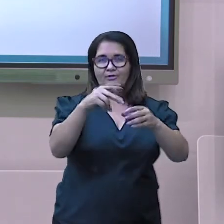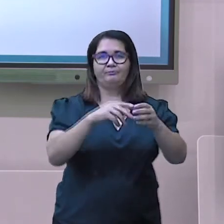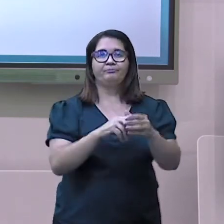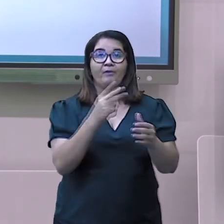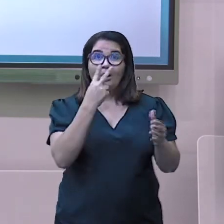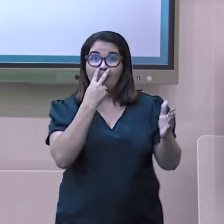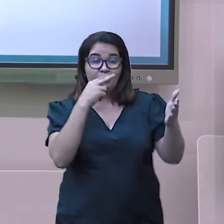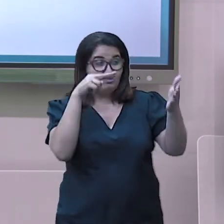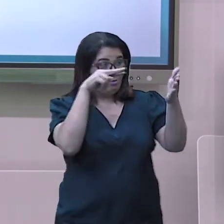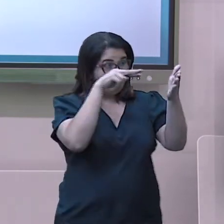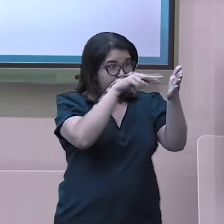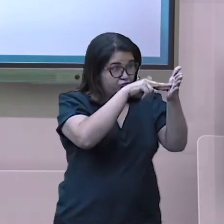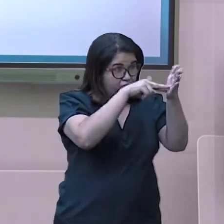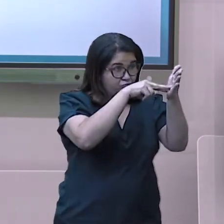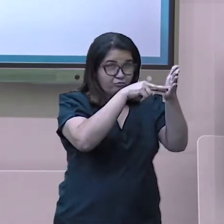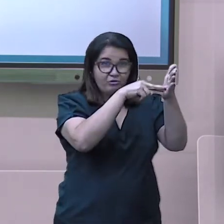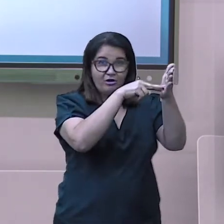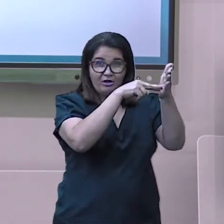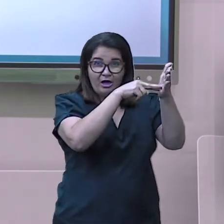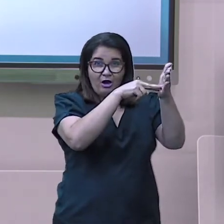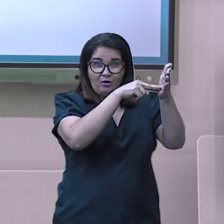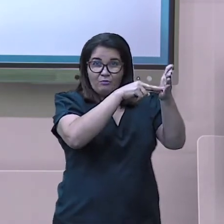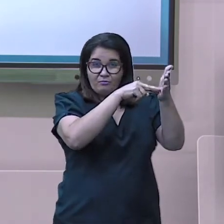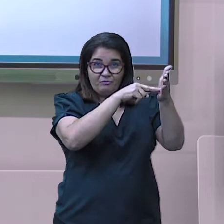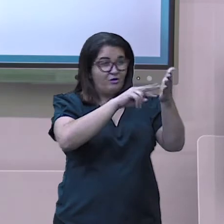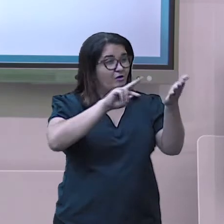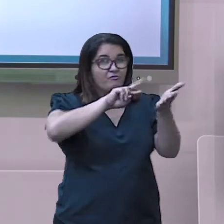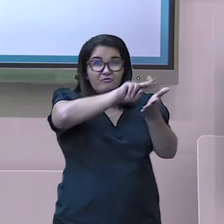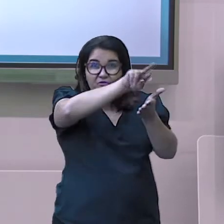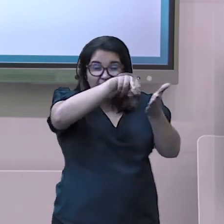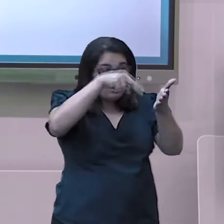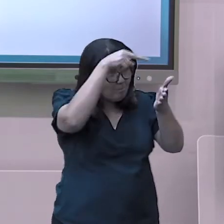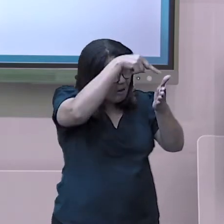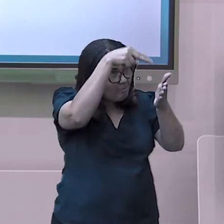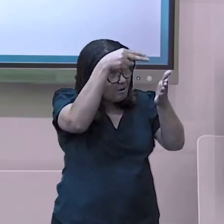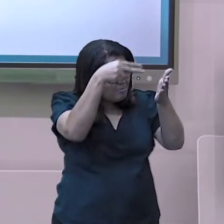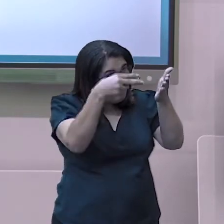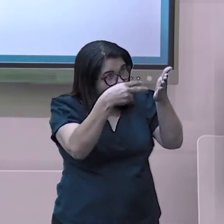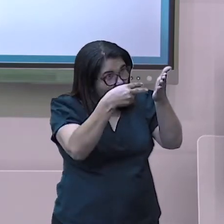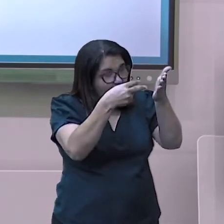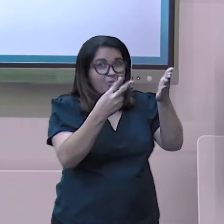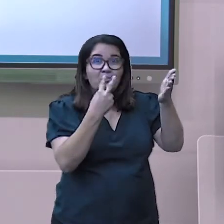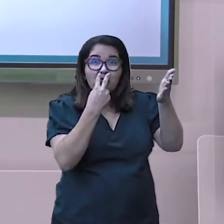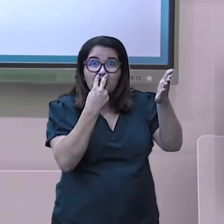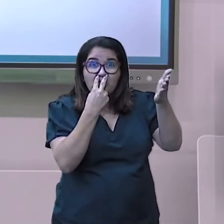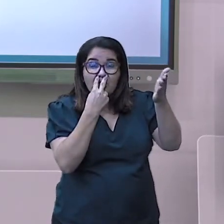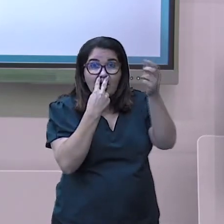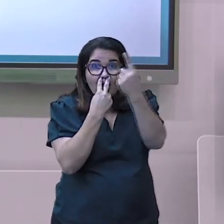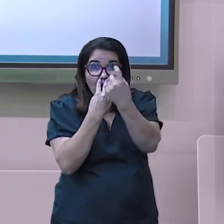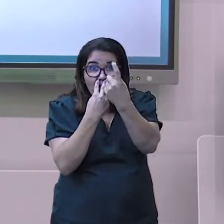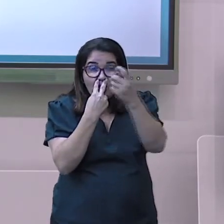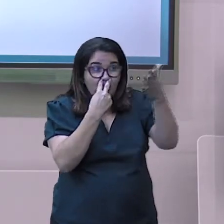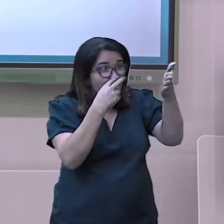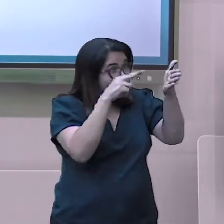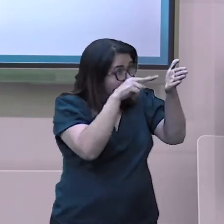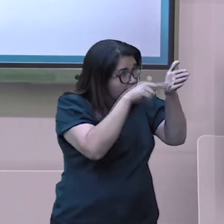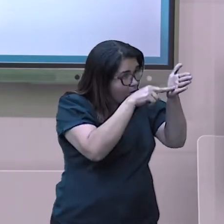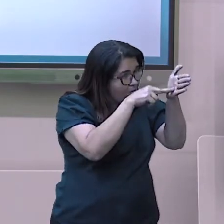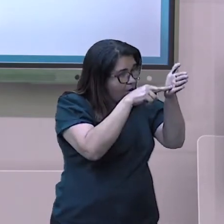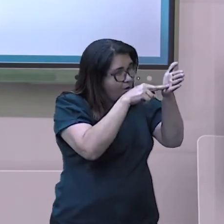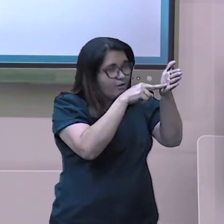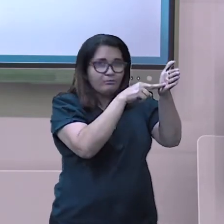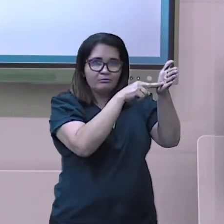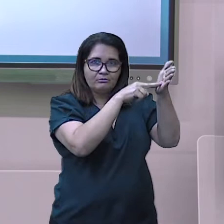Foi conectado várias tomadas em um único T ou em um único Benjamin, em